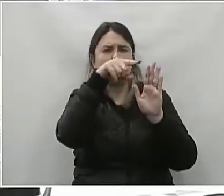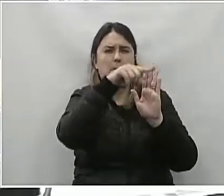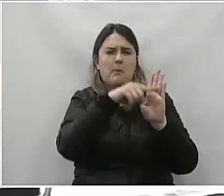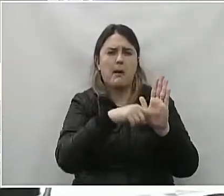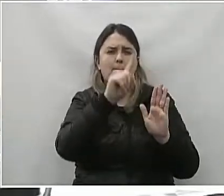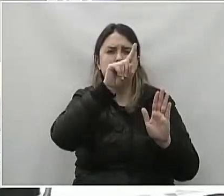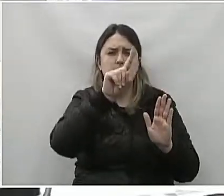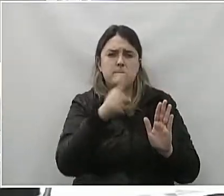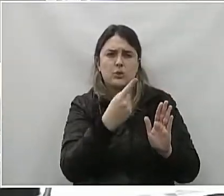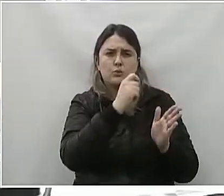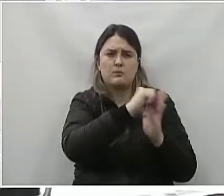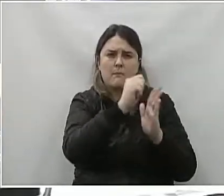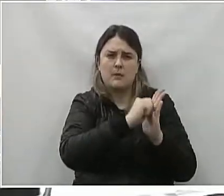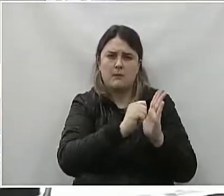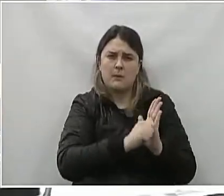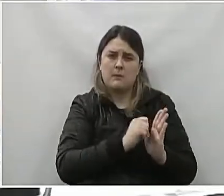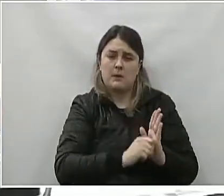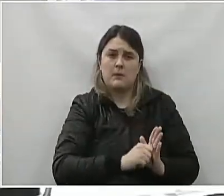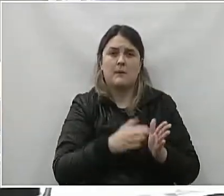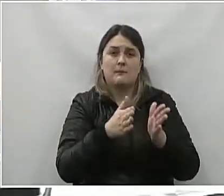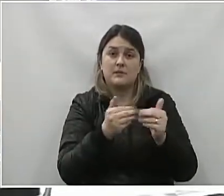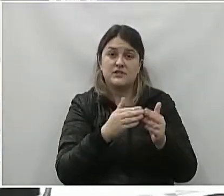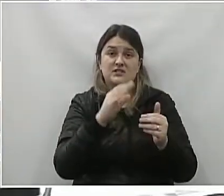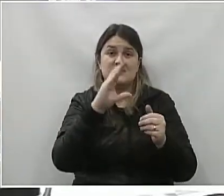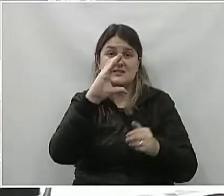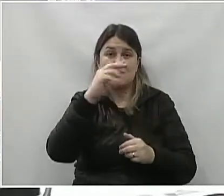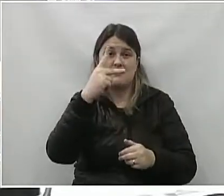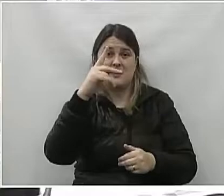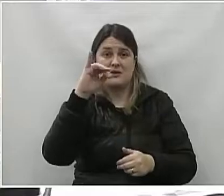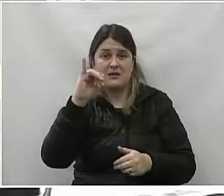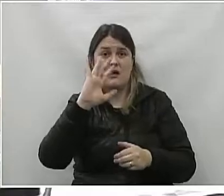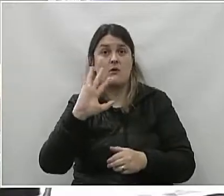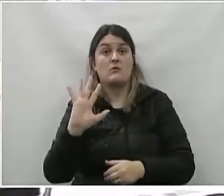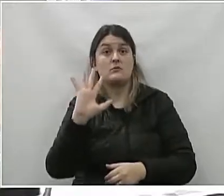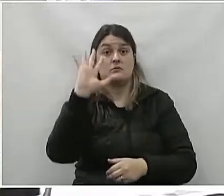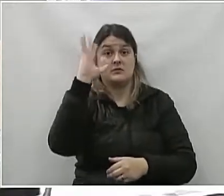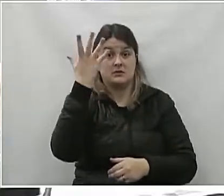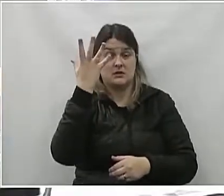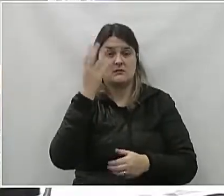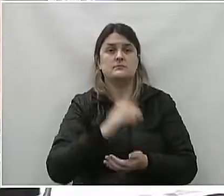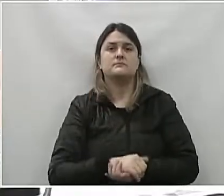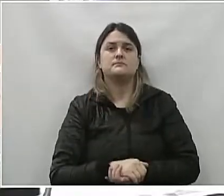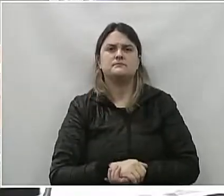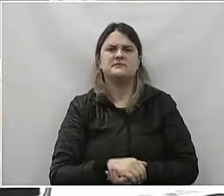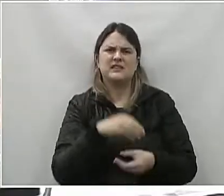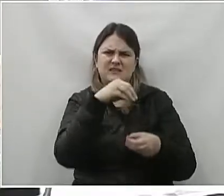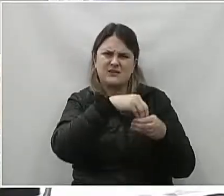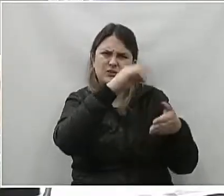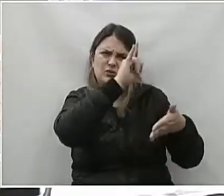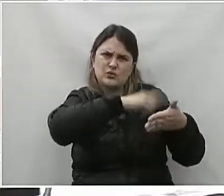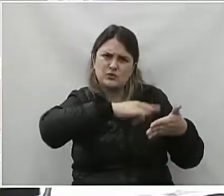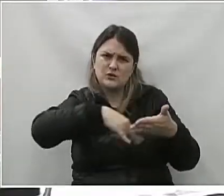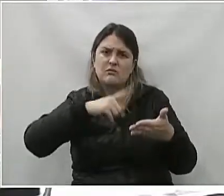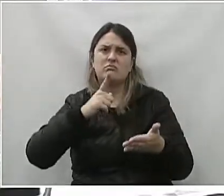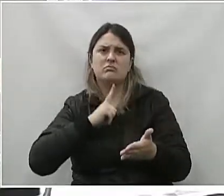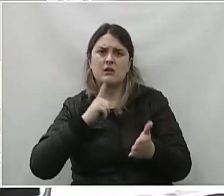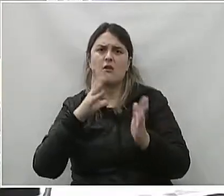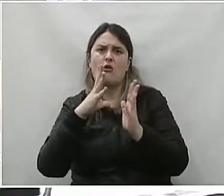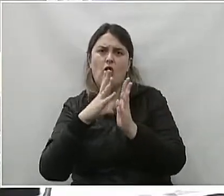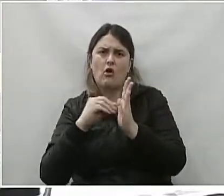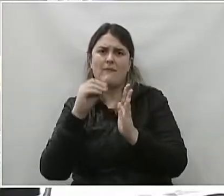mais de 1.000 assinaturas, né, pedindo para que a CPI seja aberta. E dentro, né, dessa documentação tem a